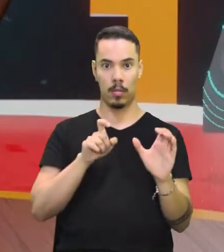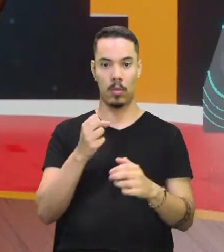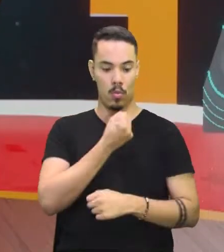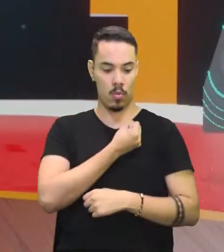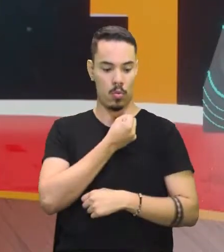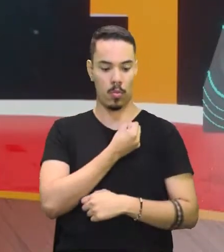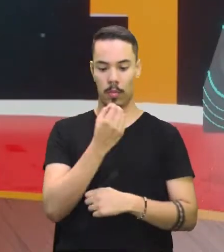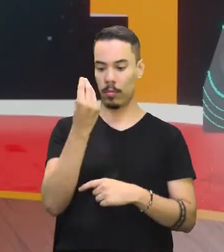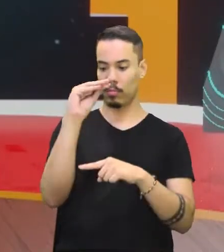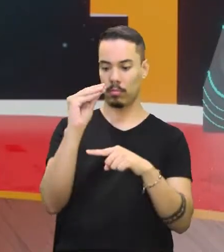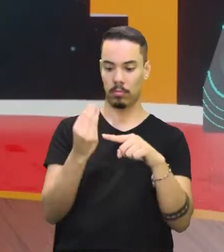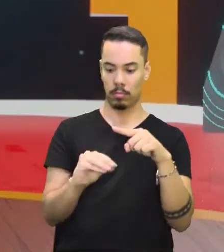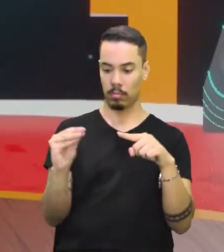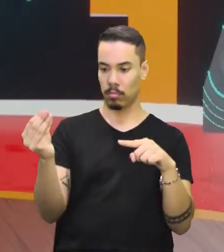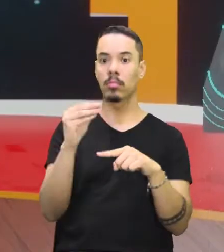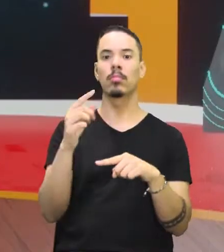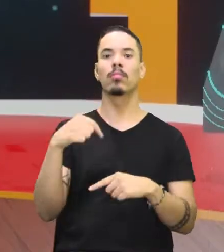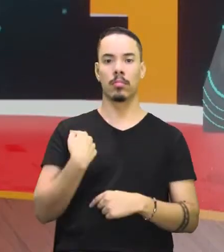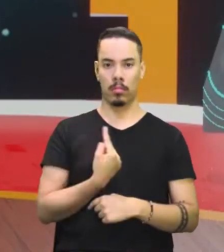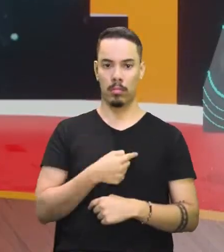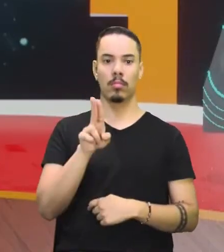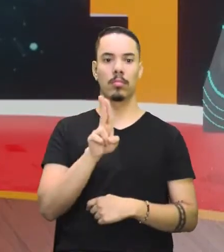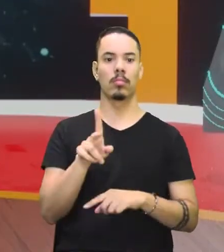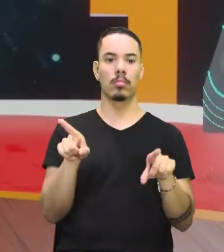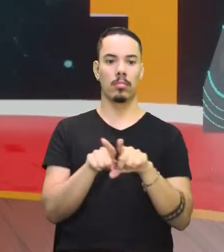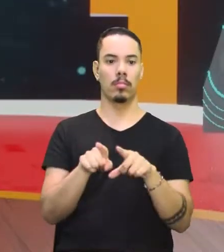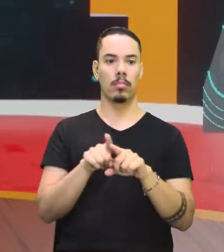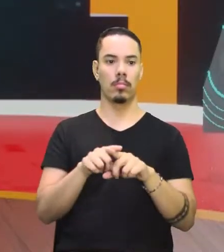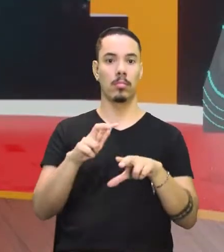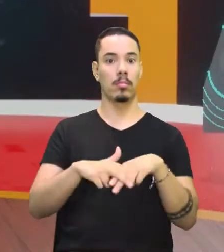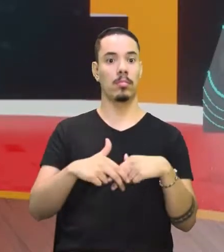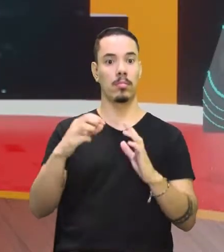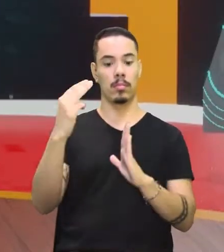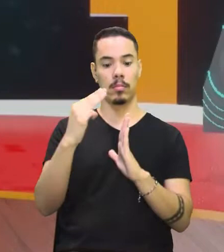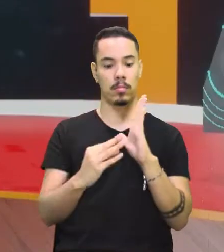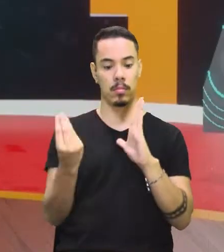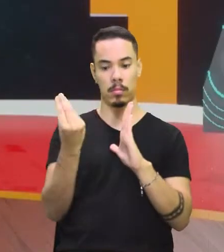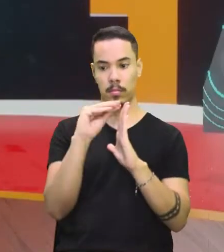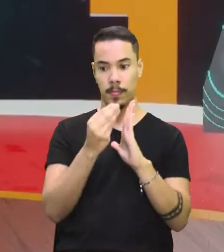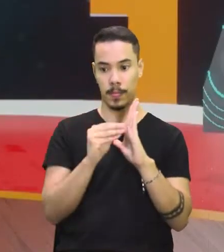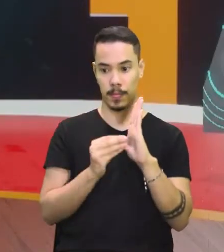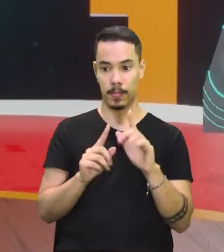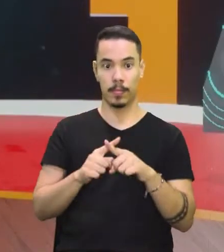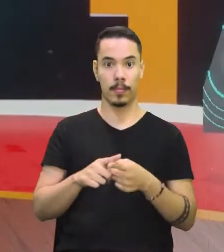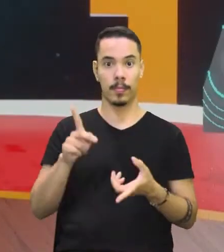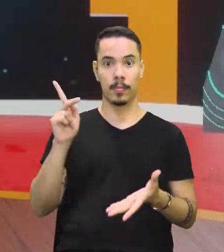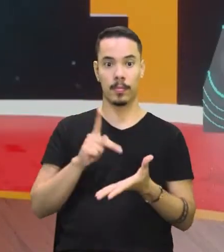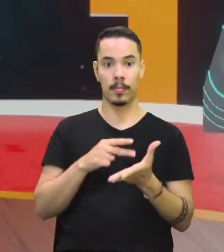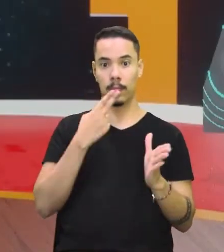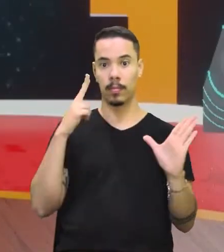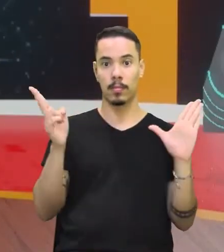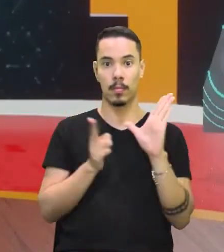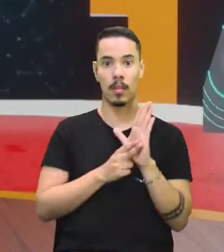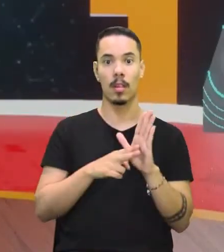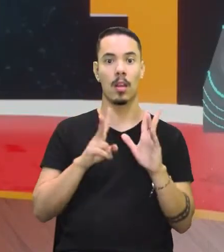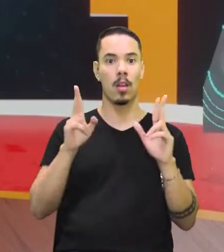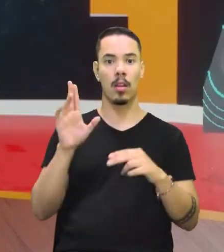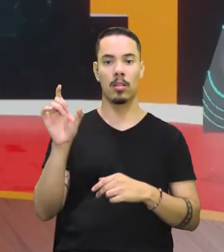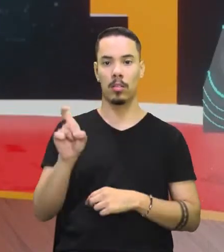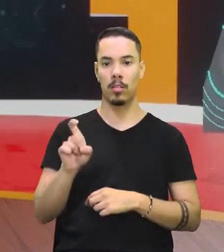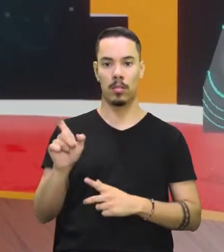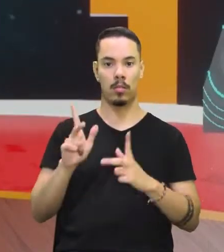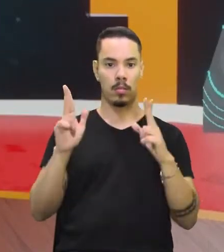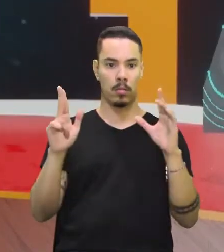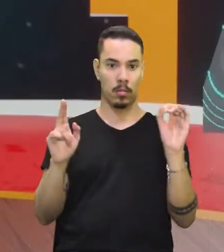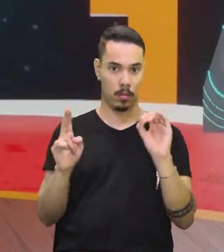verdade, a gente usa ele também, né? A gente vai trabalhar com os coeficientes e ele é um coeficiente, na verdade, com o nosso x igual a zero. É elevado